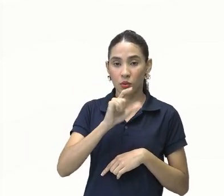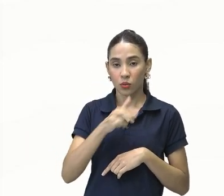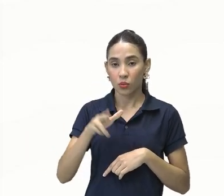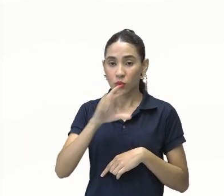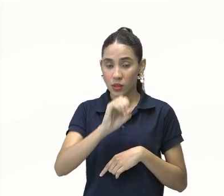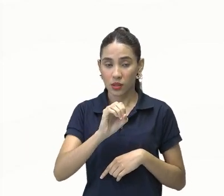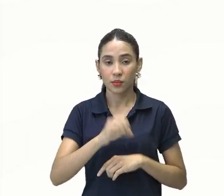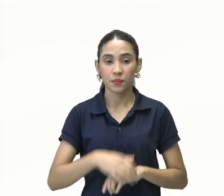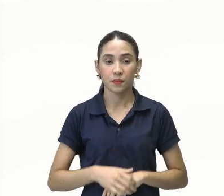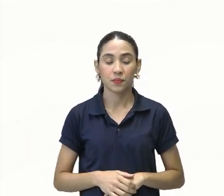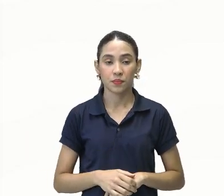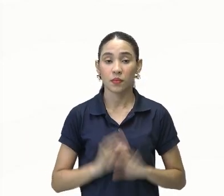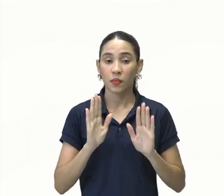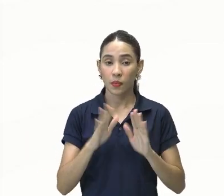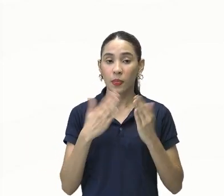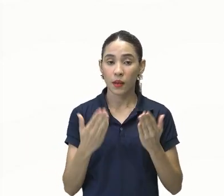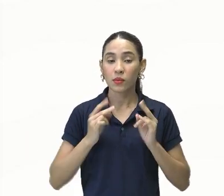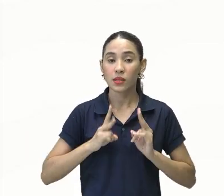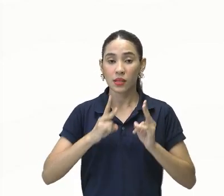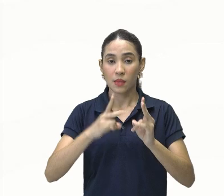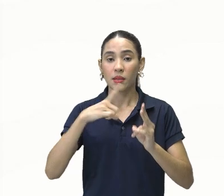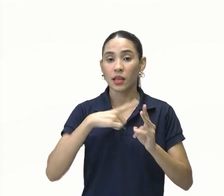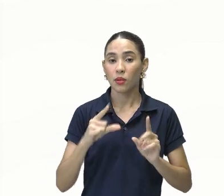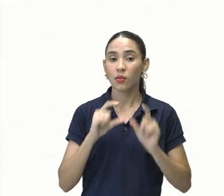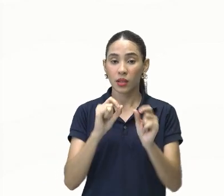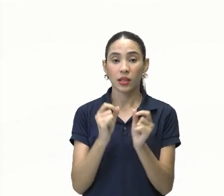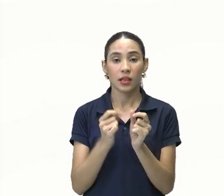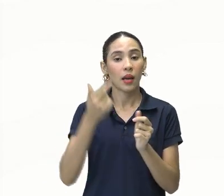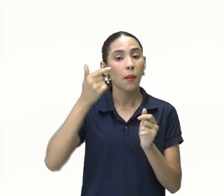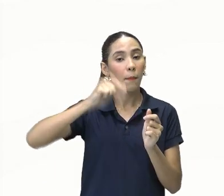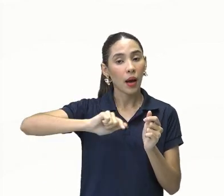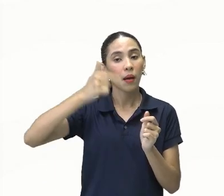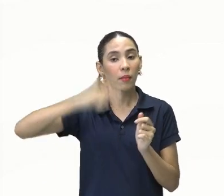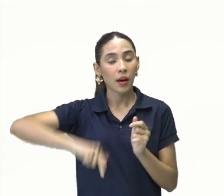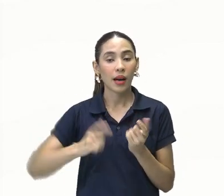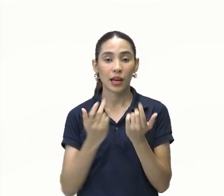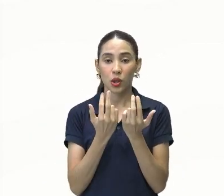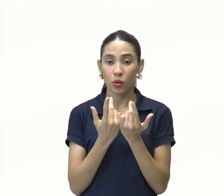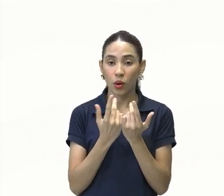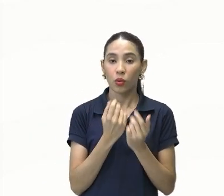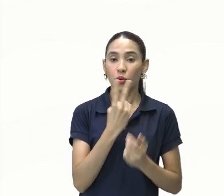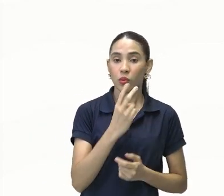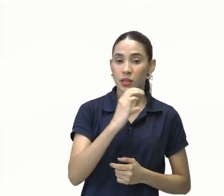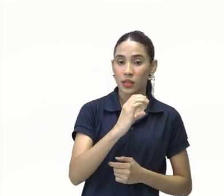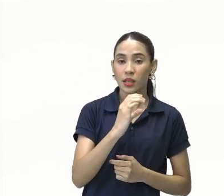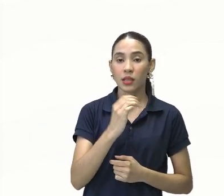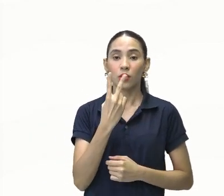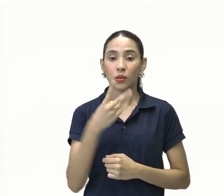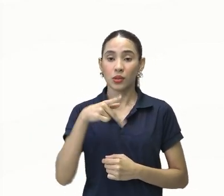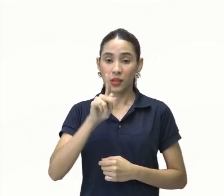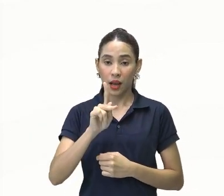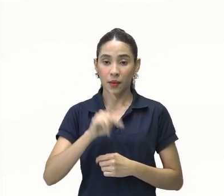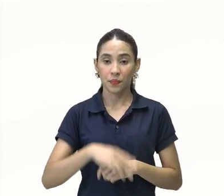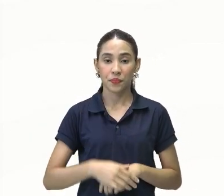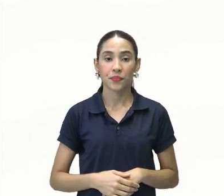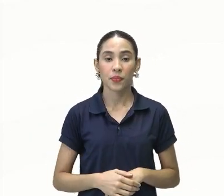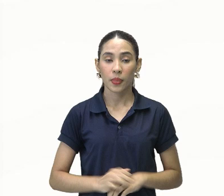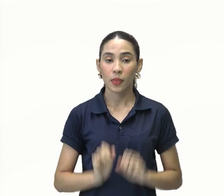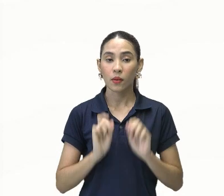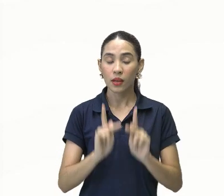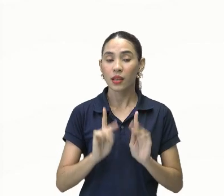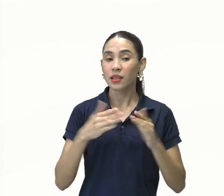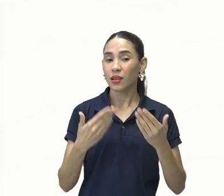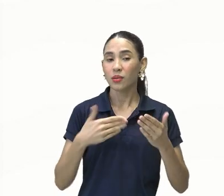está pedindo. Então, sempre terei a mesma repetição de 2 caras e de 2 coroas. Tá?